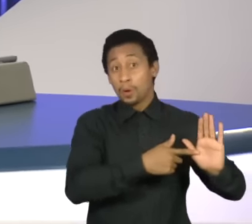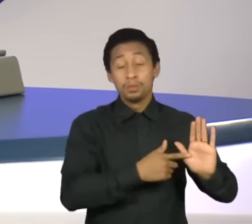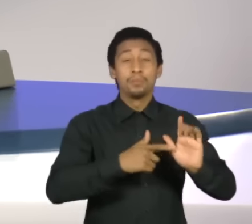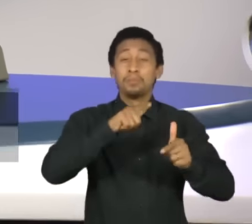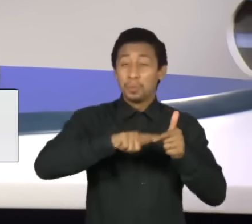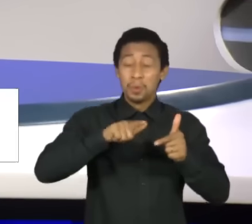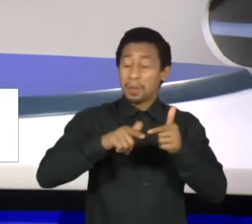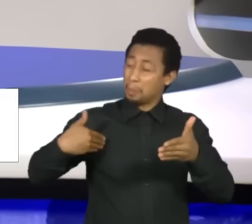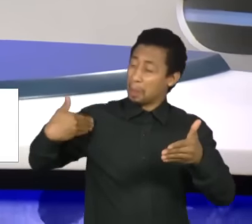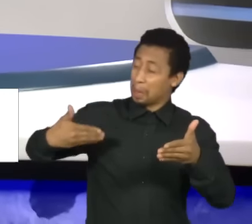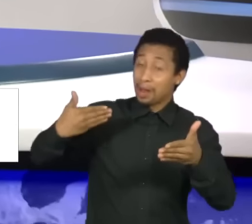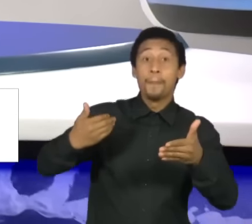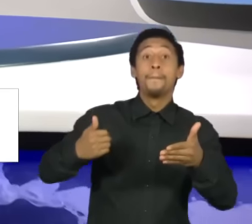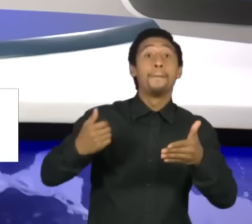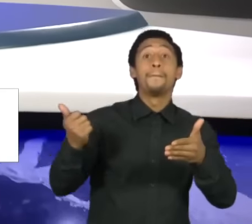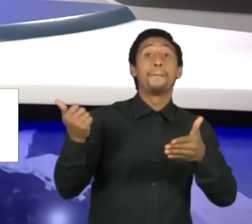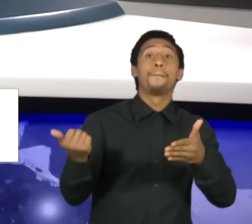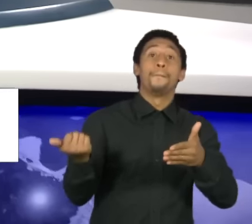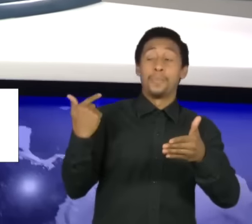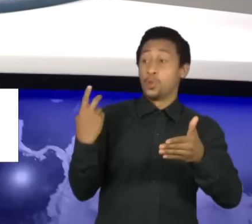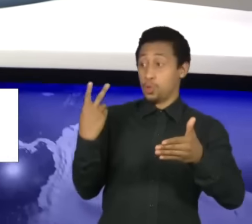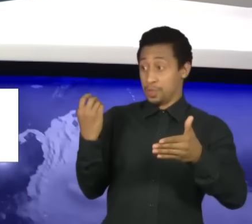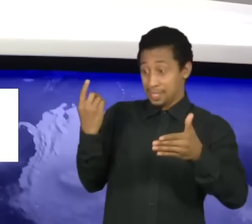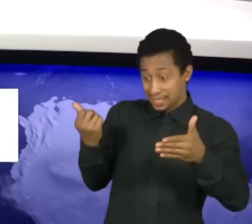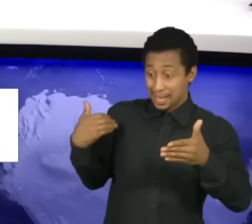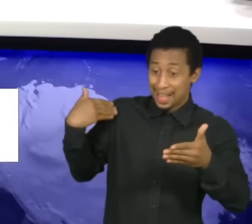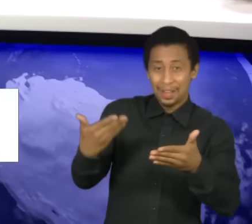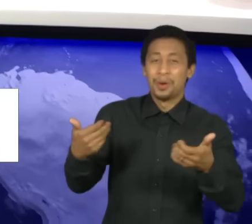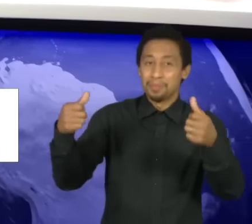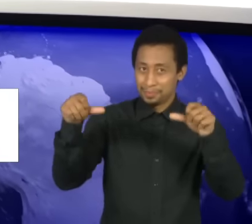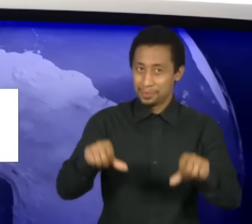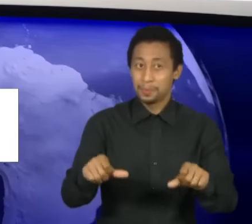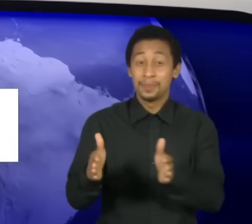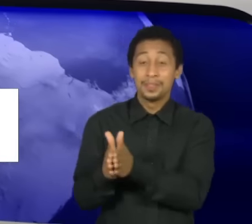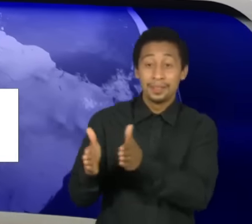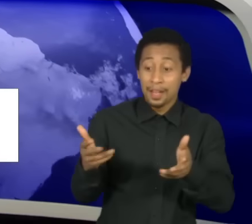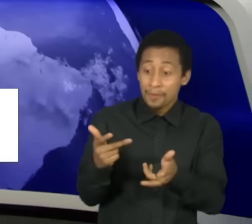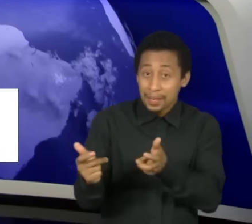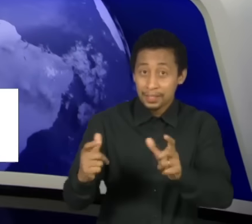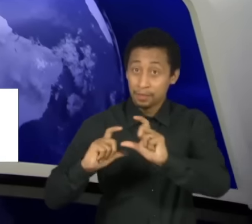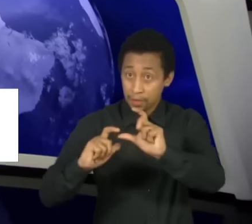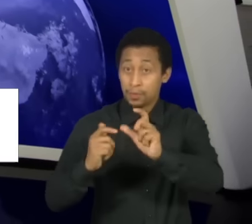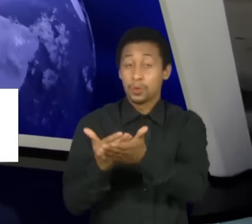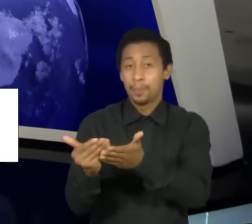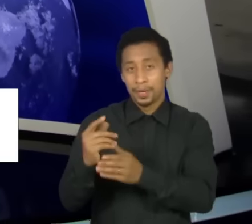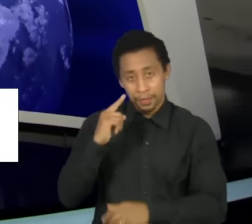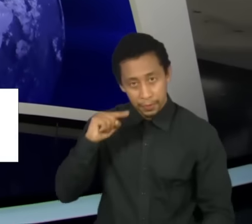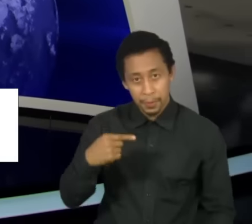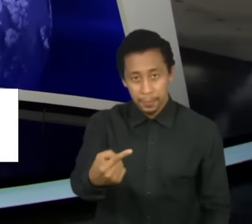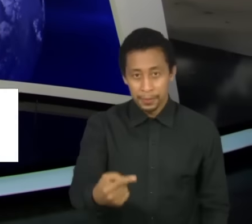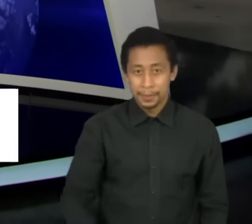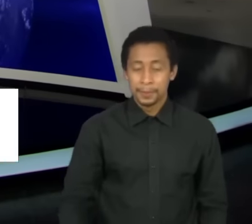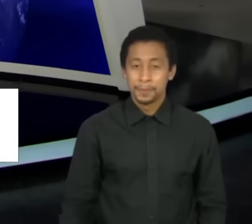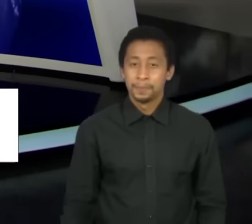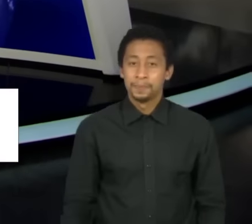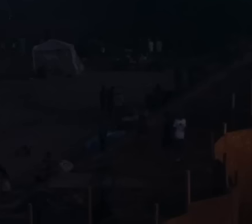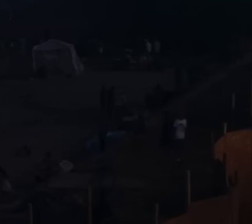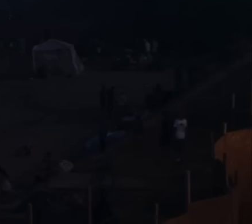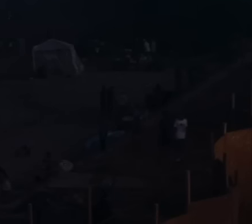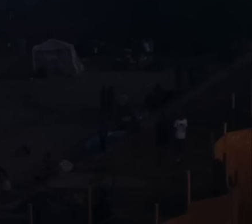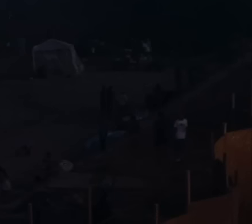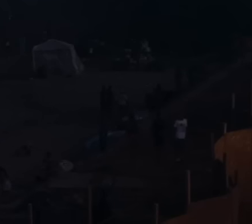E ainda, Anvisa autoriza o uso da vacina da Pfizer em crianças de 5 a 11 anos. Aguarde que voltamos já.